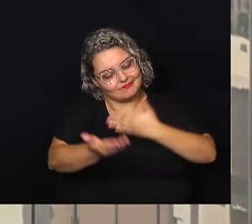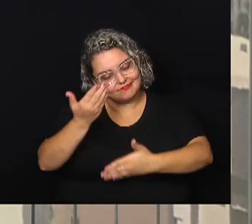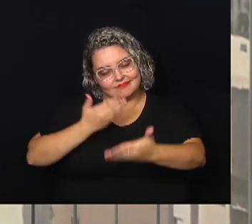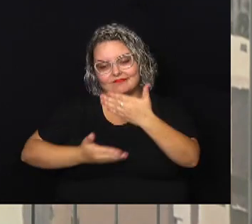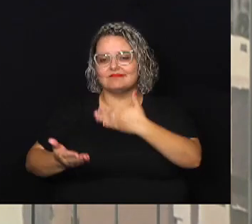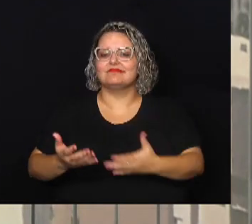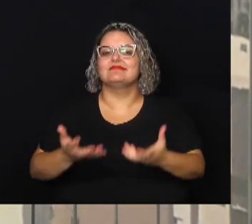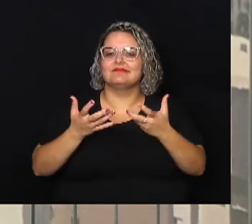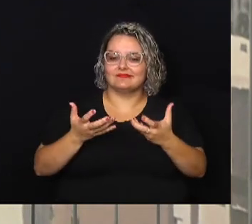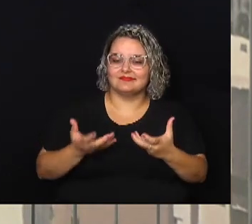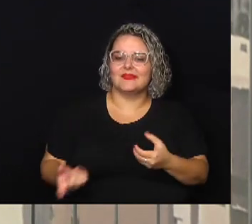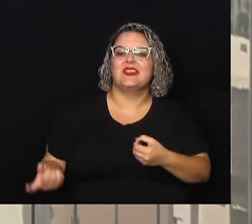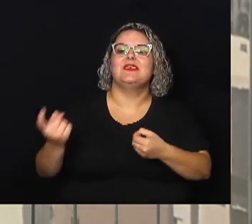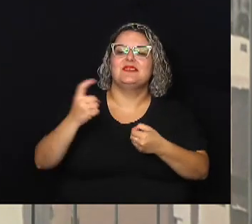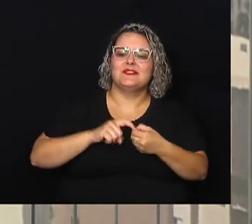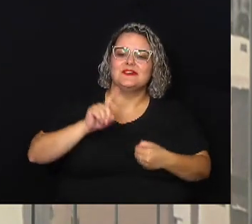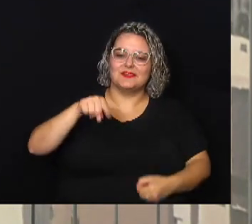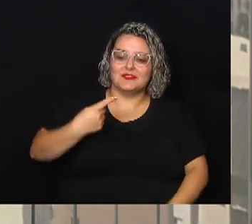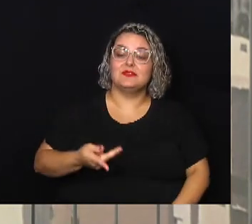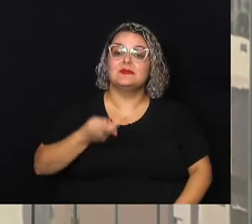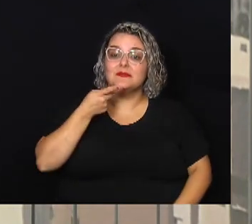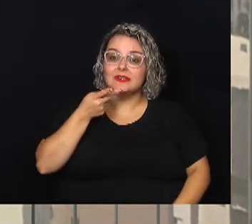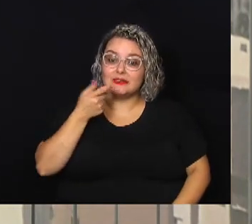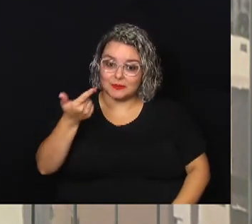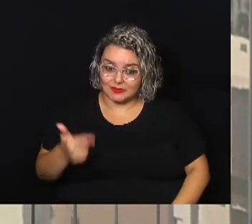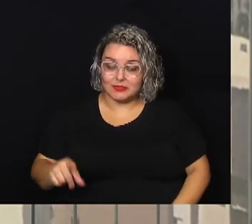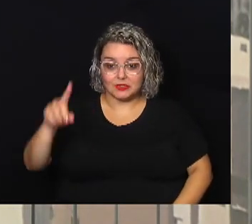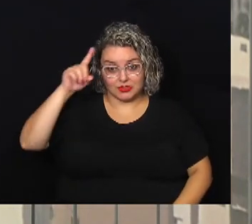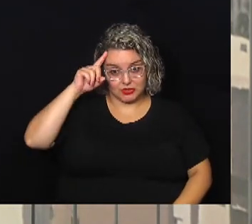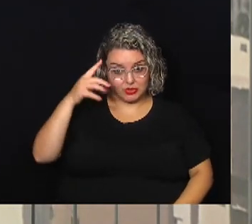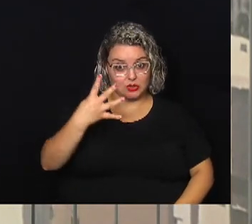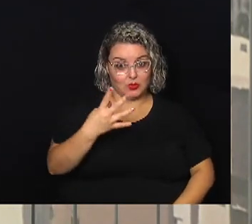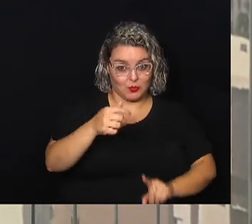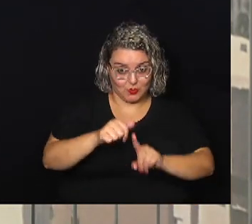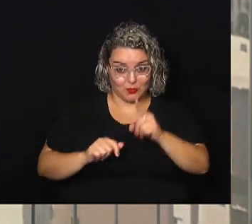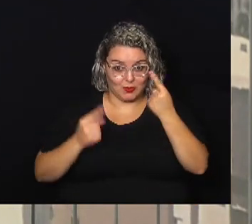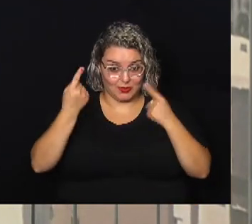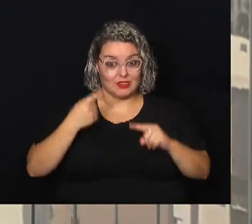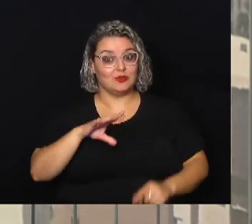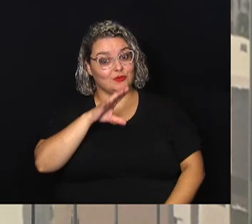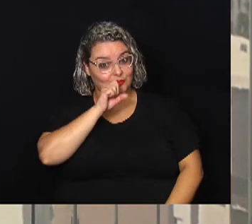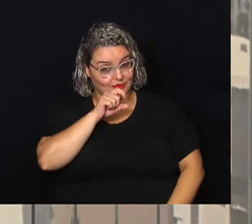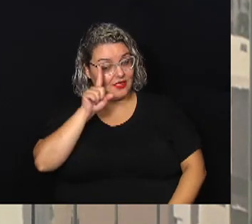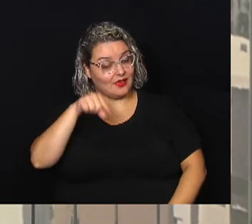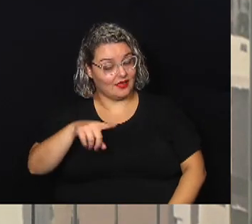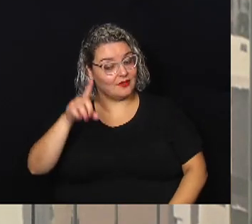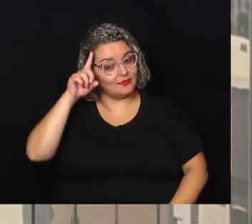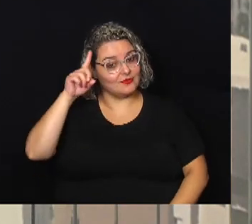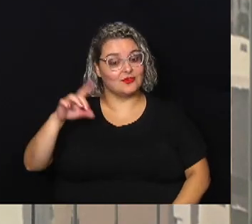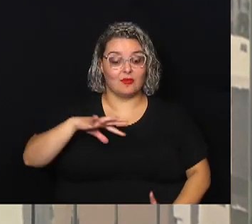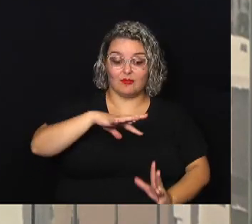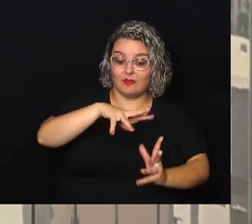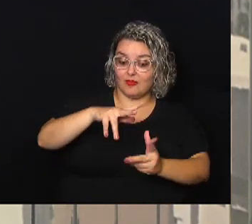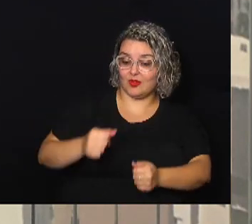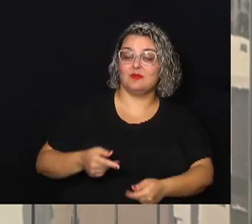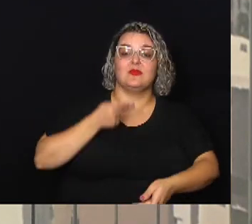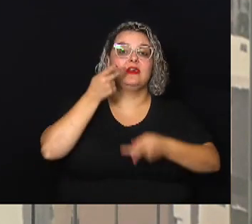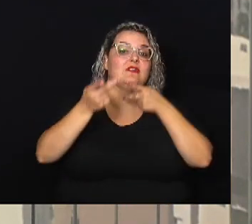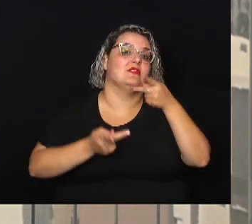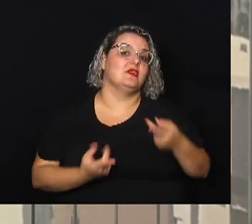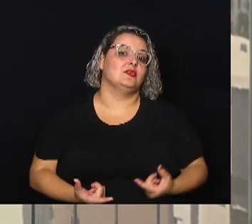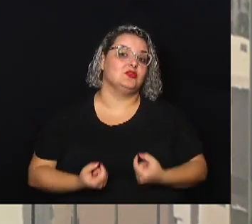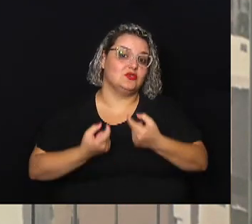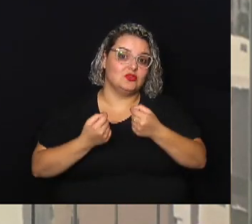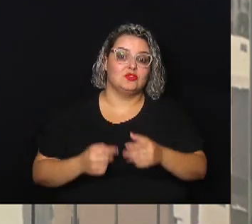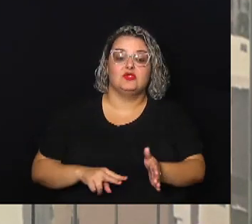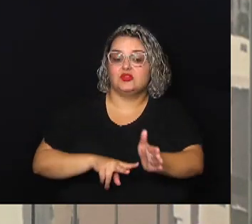quem quiser. A gente volta então reforçando, dia 4 de fevereiro, no sábado, é o Dia Mundial aí para se falar sobre o câncer,